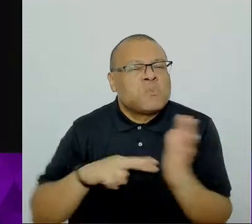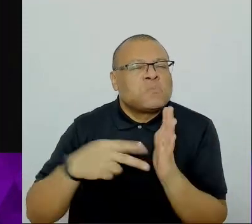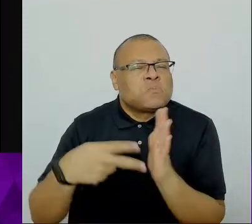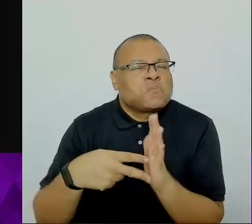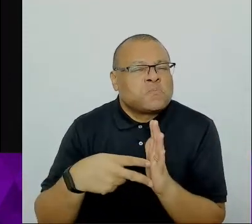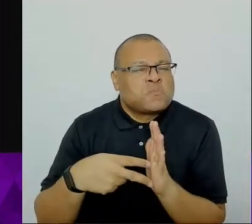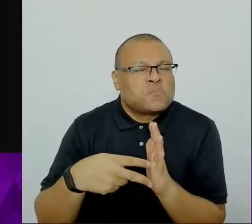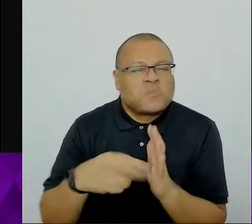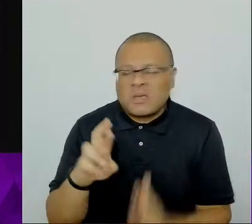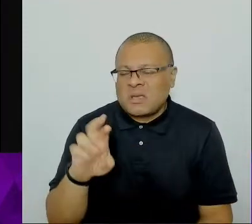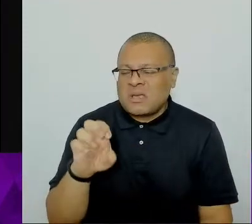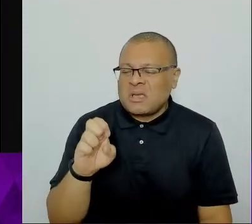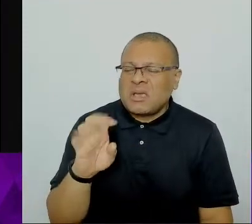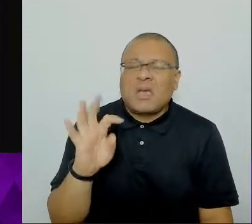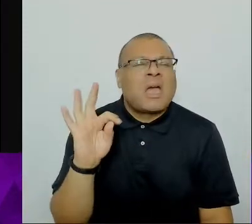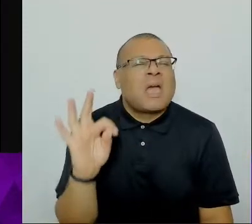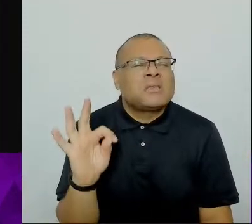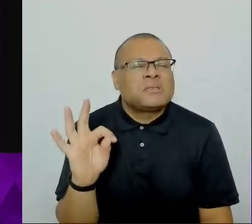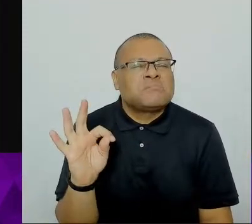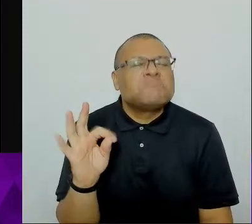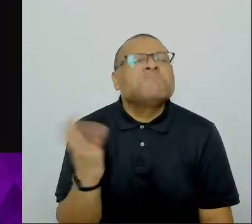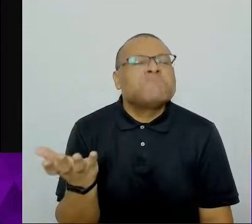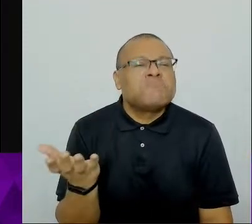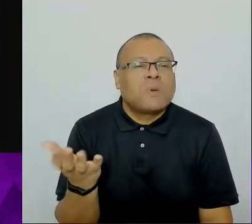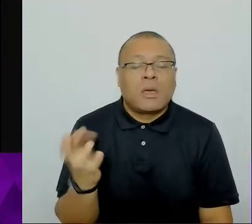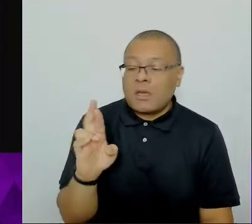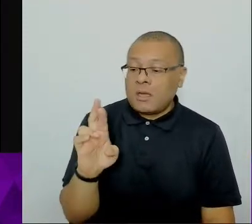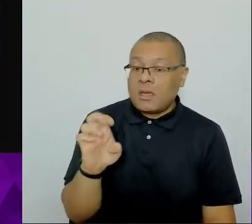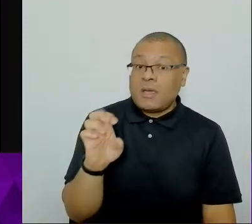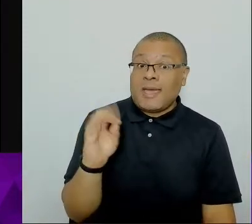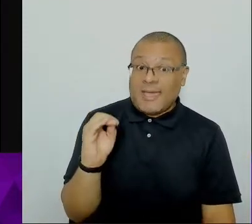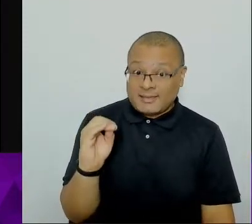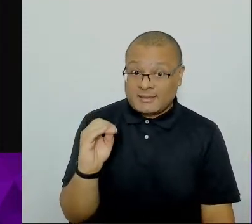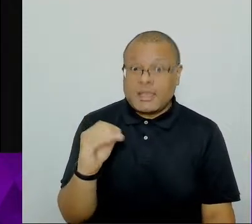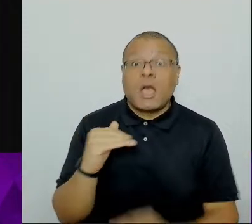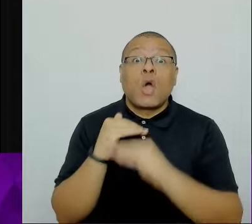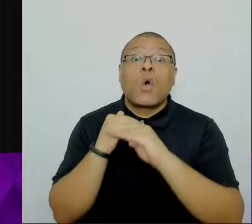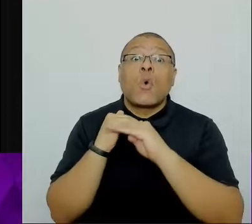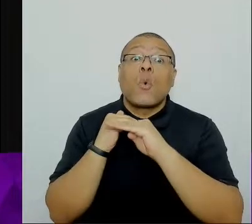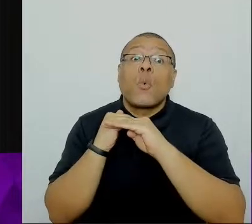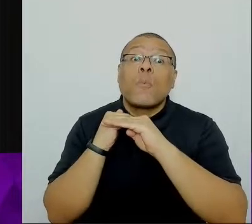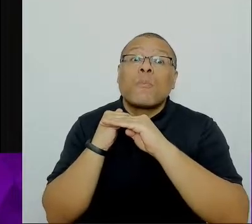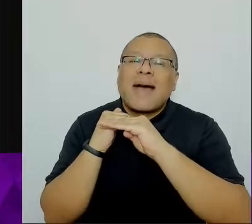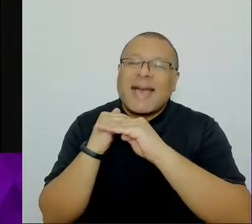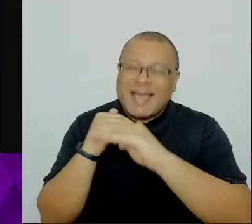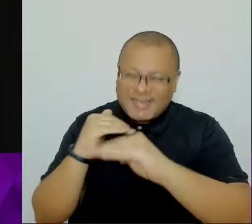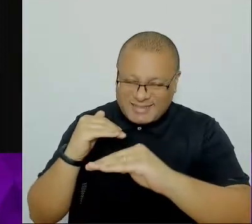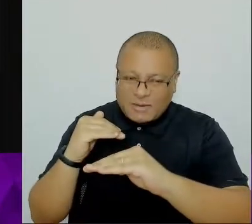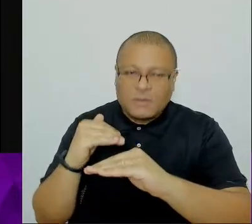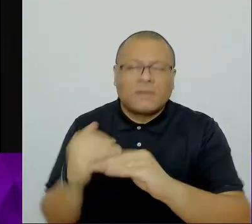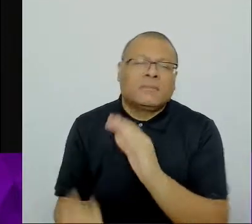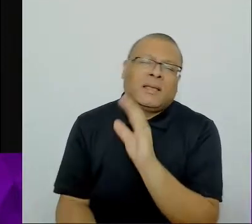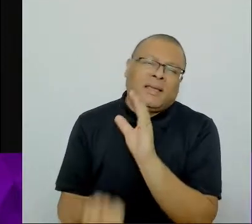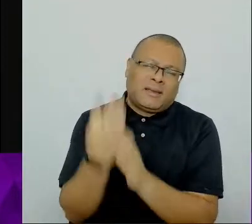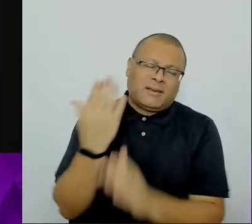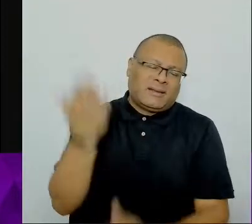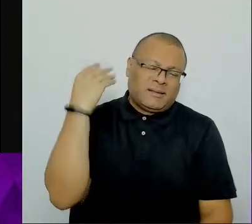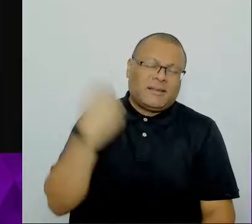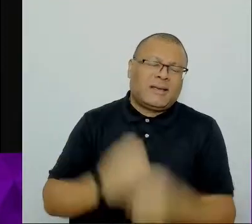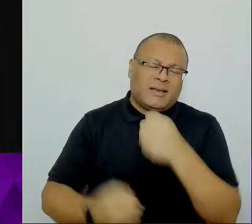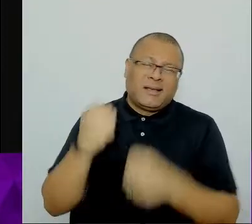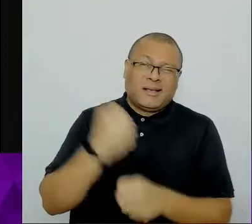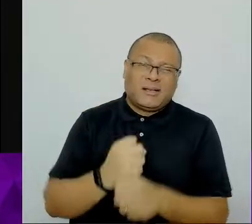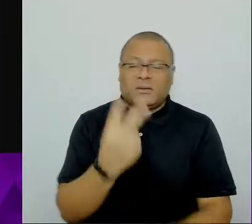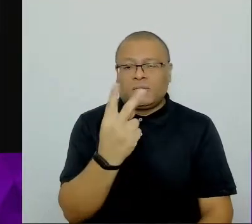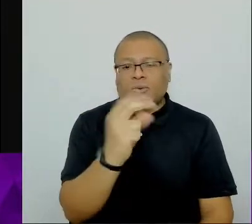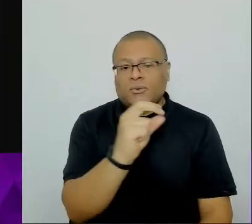que é REST, para começo de conversa? REST é um padrão arquitetural criado por Roy Field, um desenvolvedor, mais ou menos nos anos 2000, 2001, foi uma